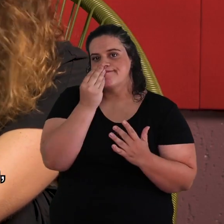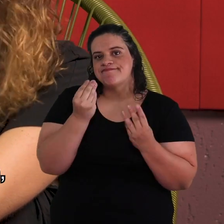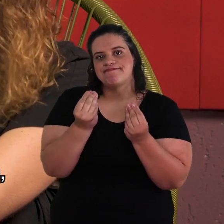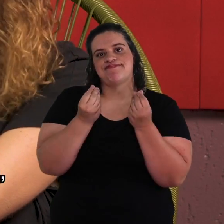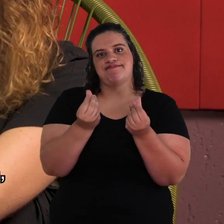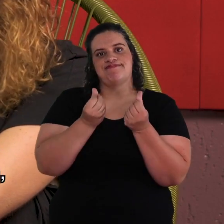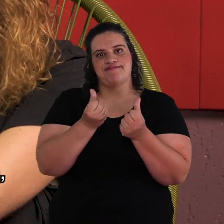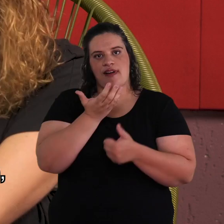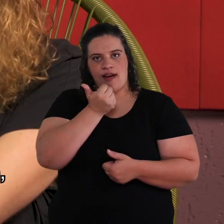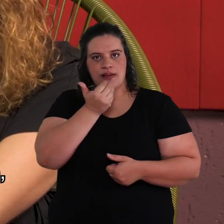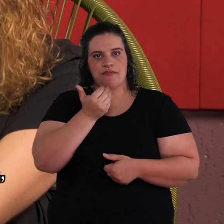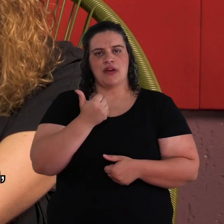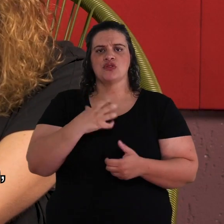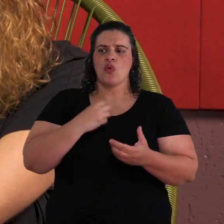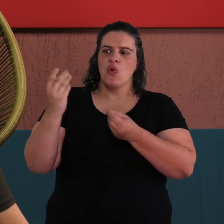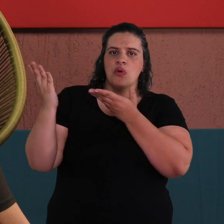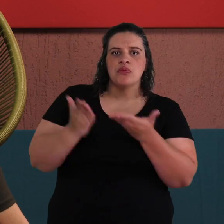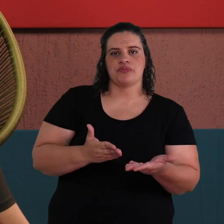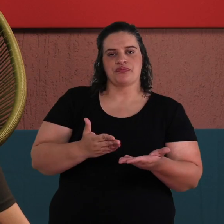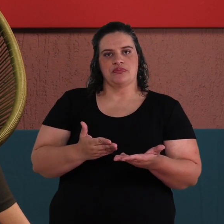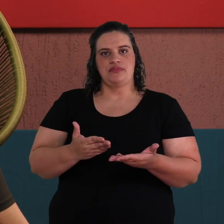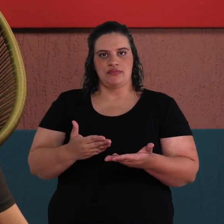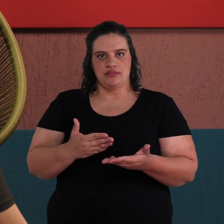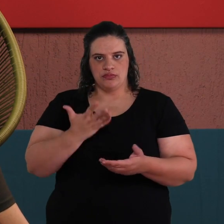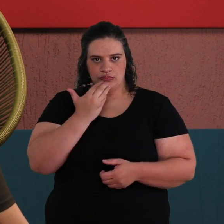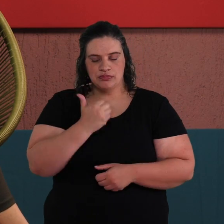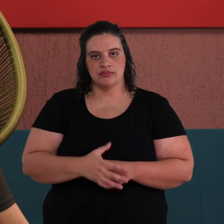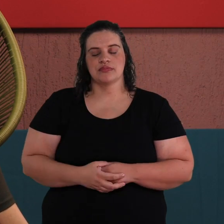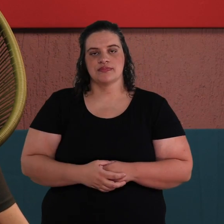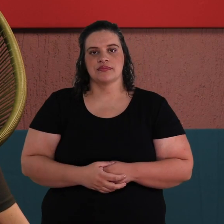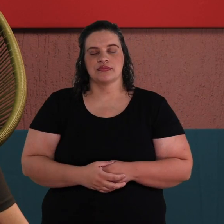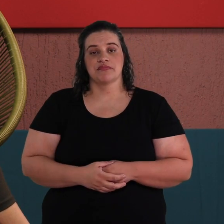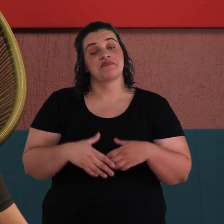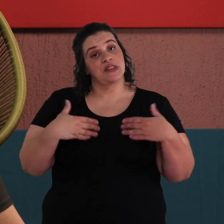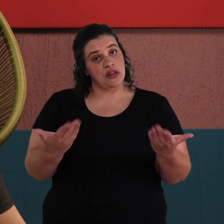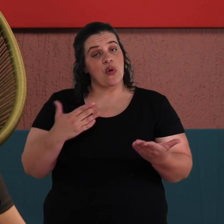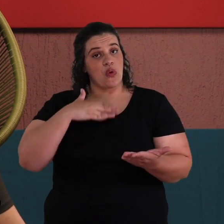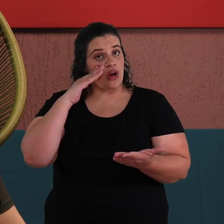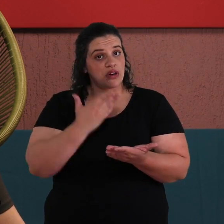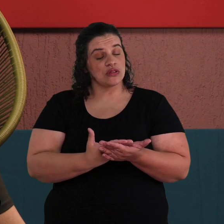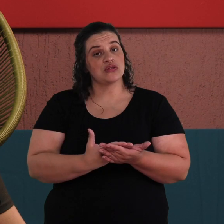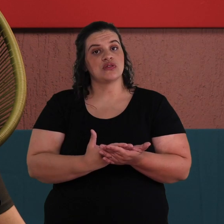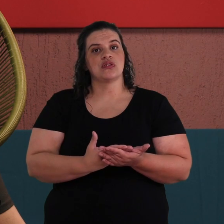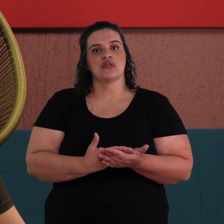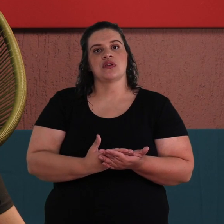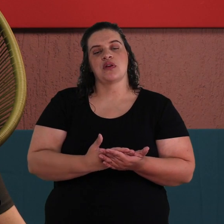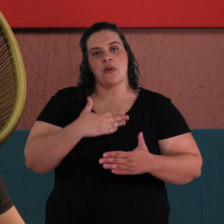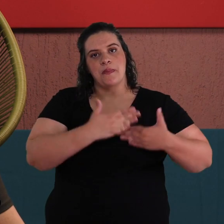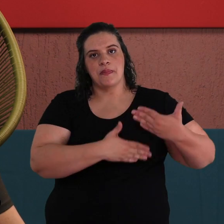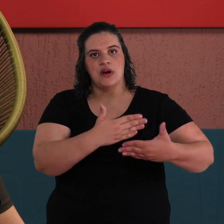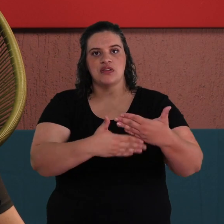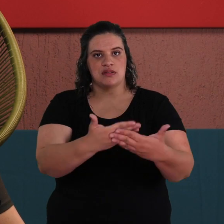uma intimidade mesmo com o alimento, como ele vem, como ele chega até a gente. Então, eu acredito